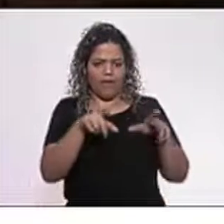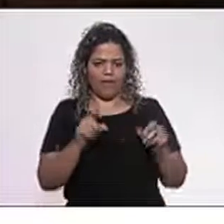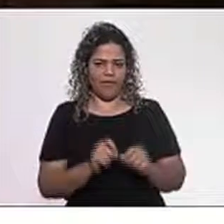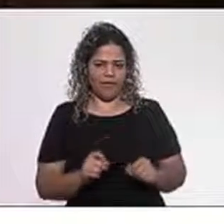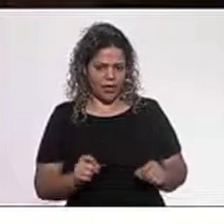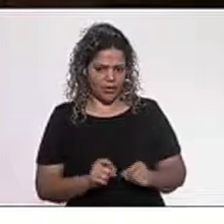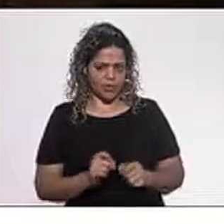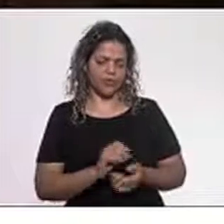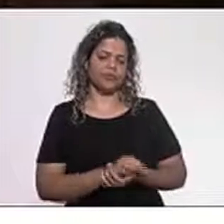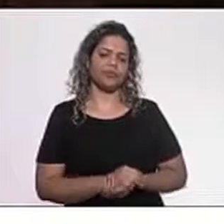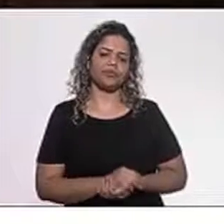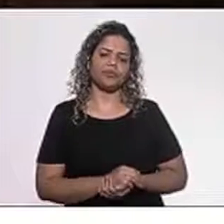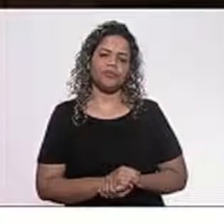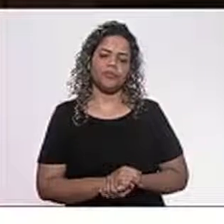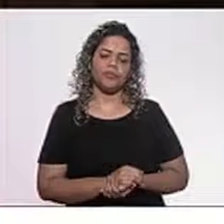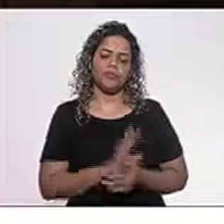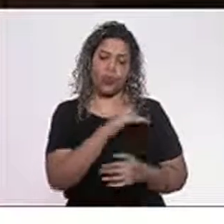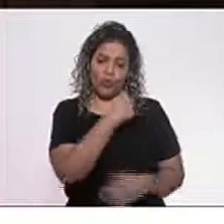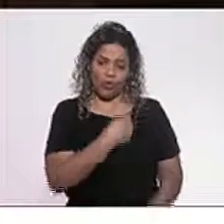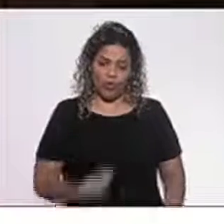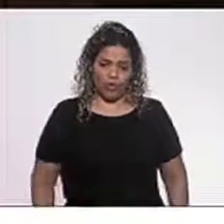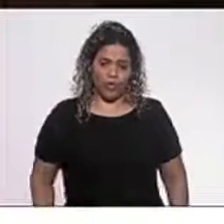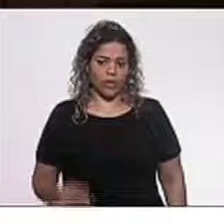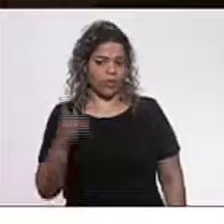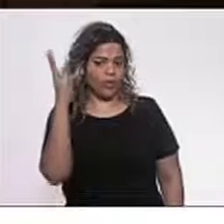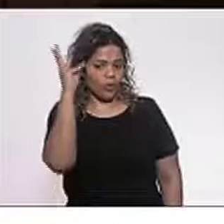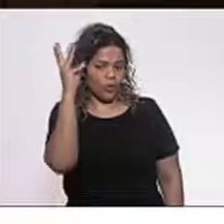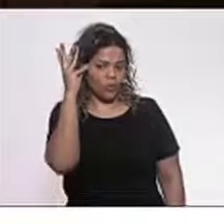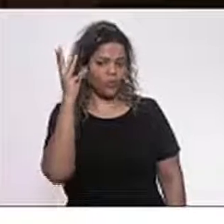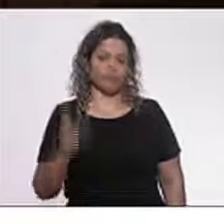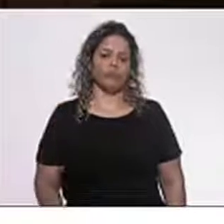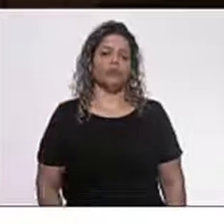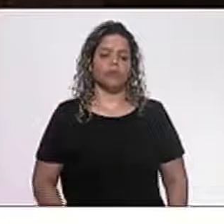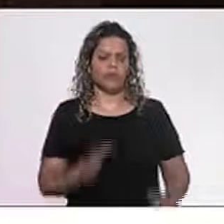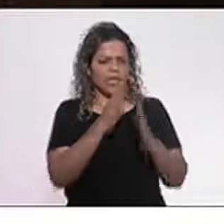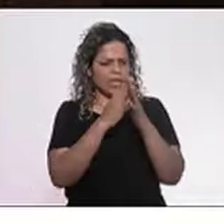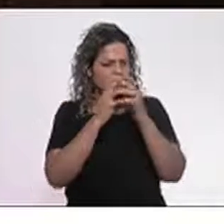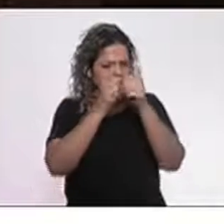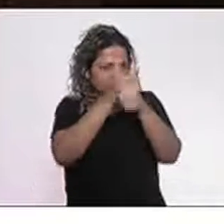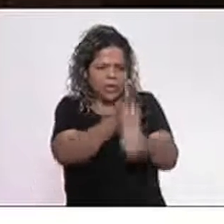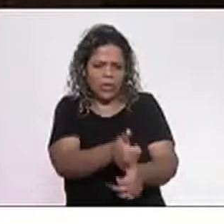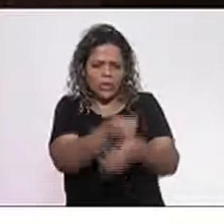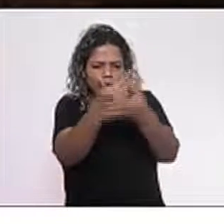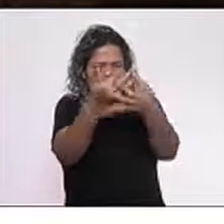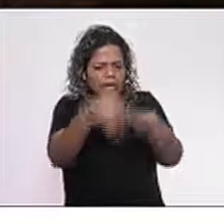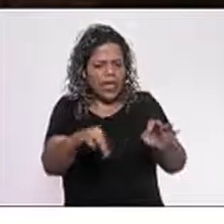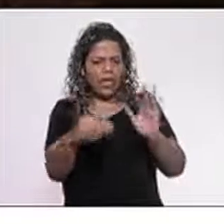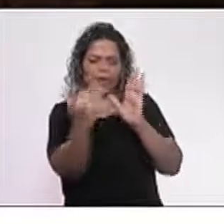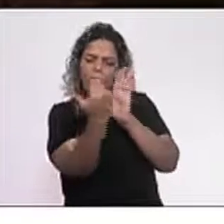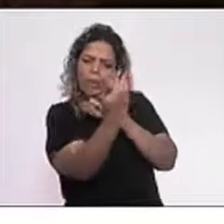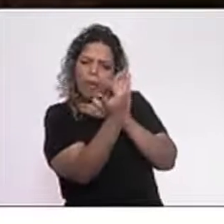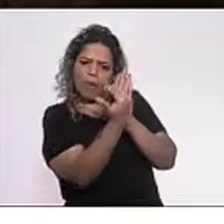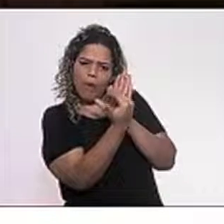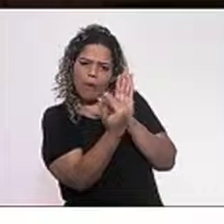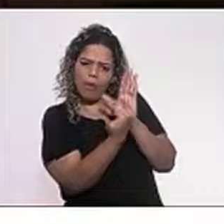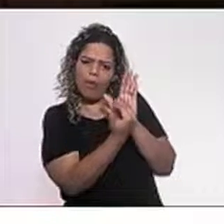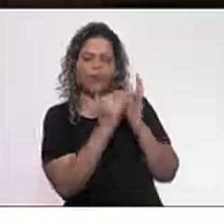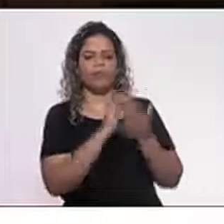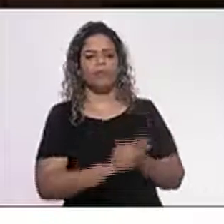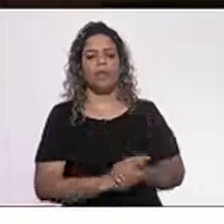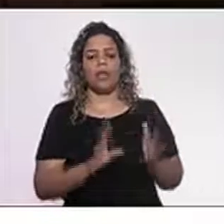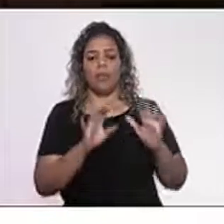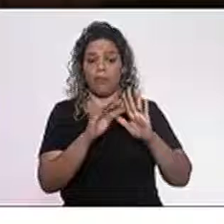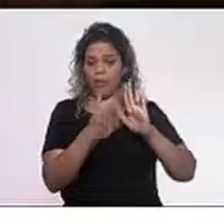faz. O governador Wilson Witzel está seguindo exatamente a cartilha que